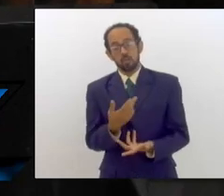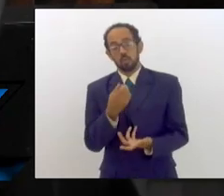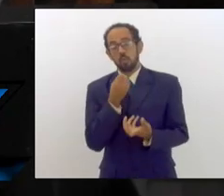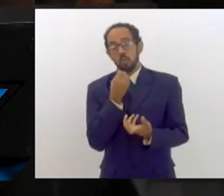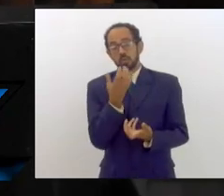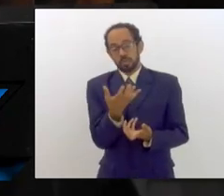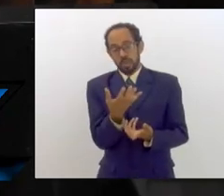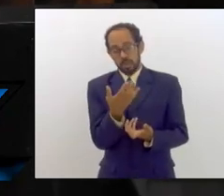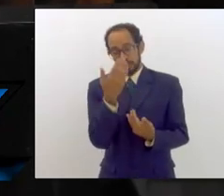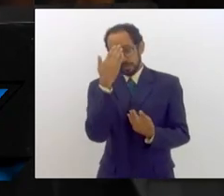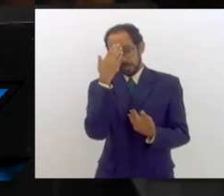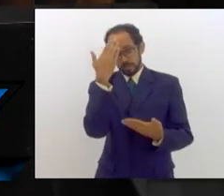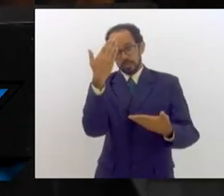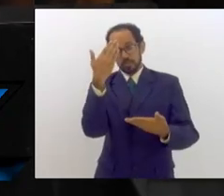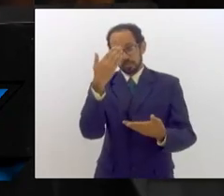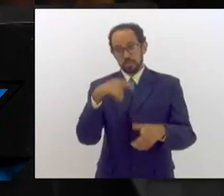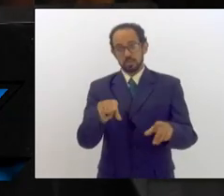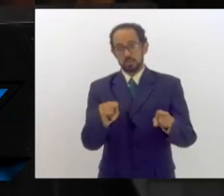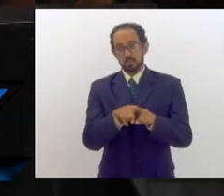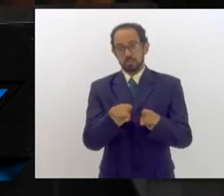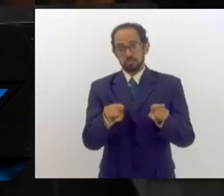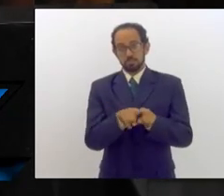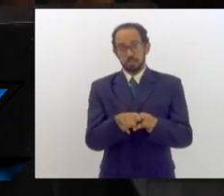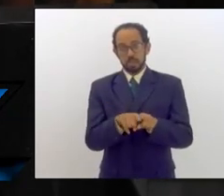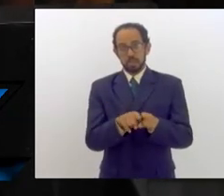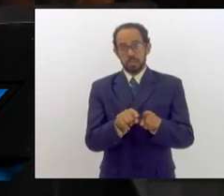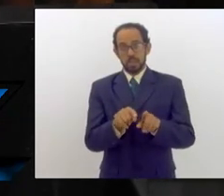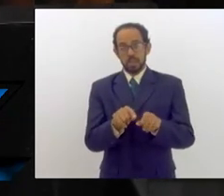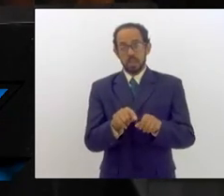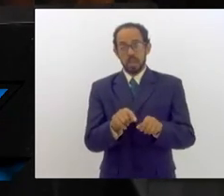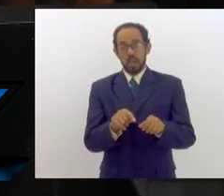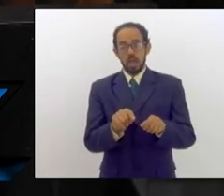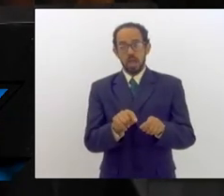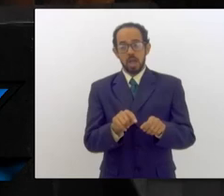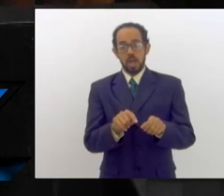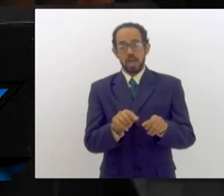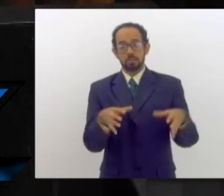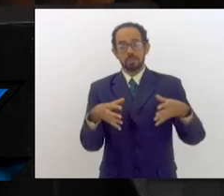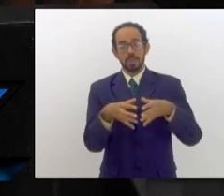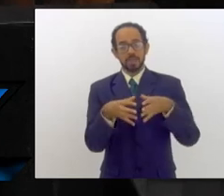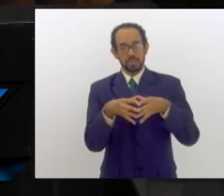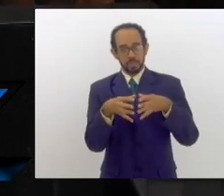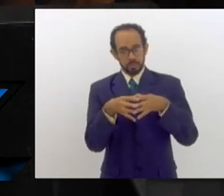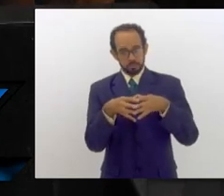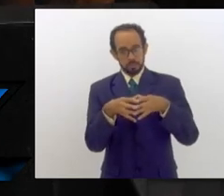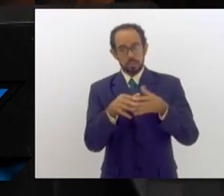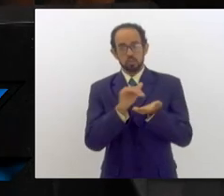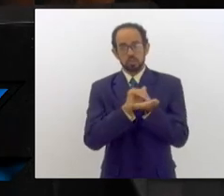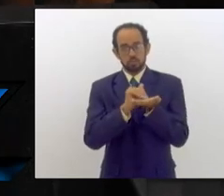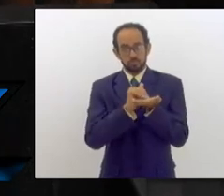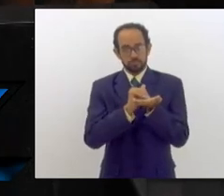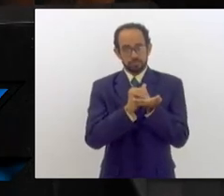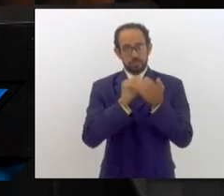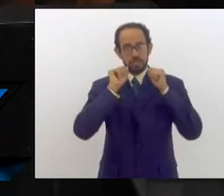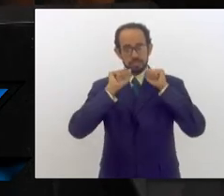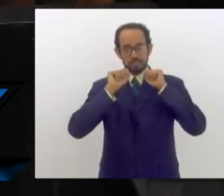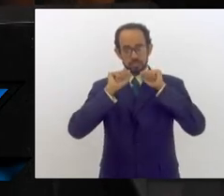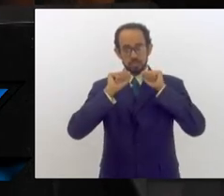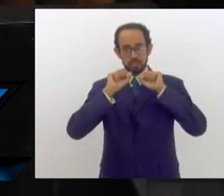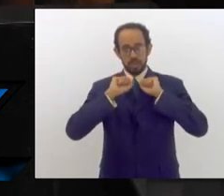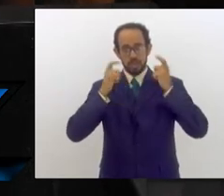agradecer o pessoal do meu gabinete pessoal da assessoria aqui da alergica